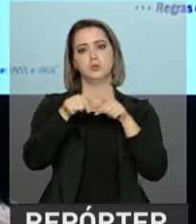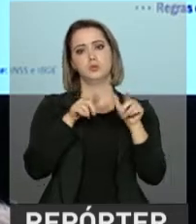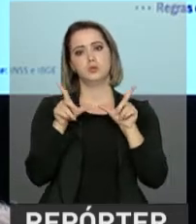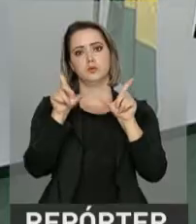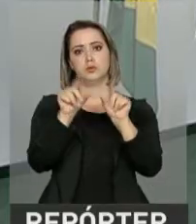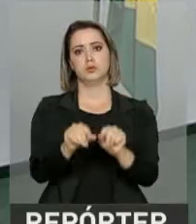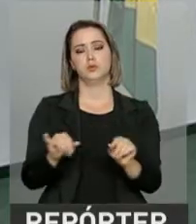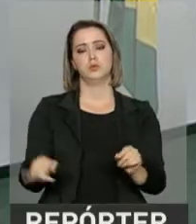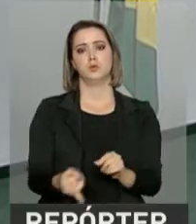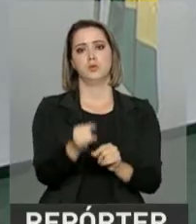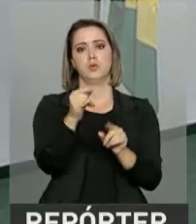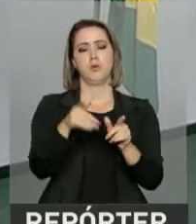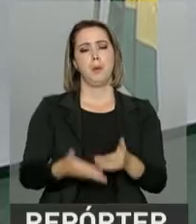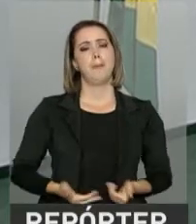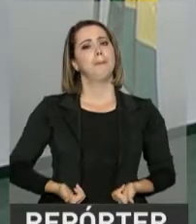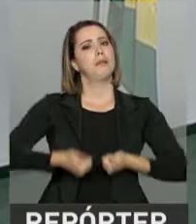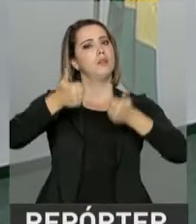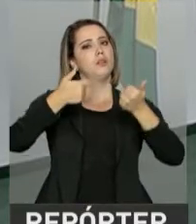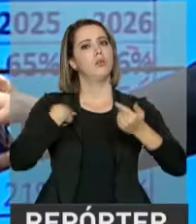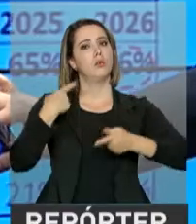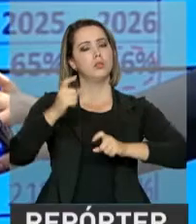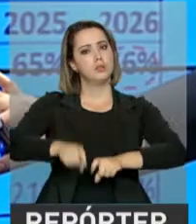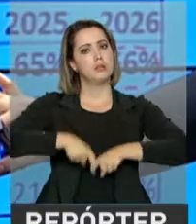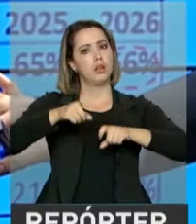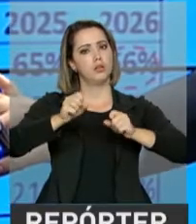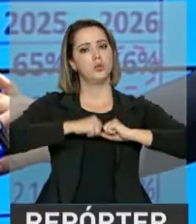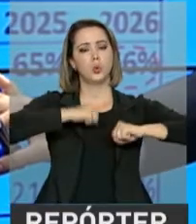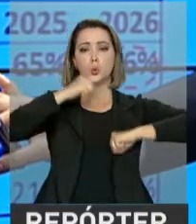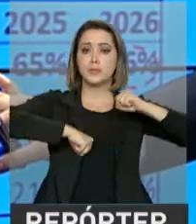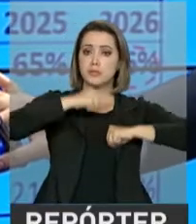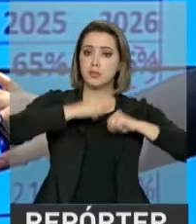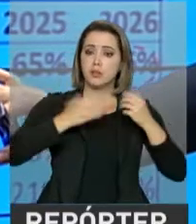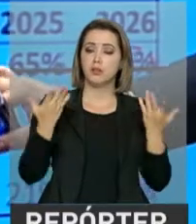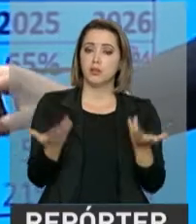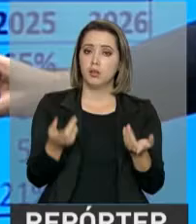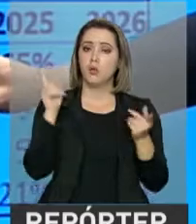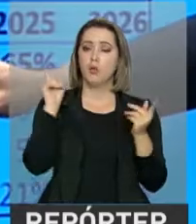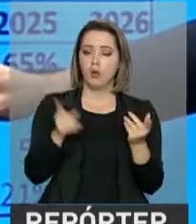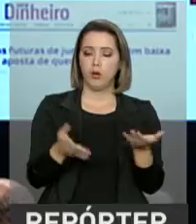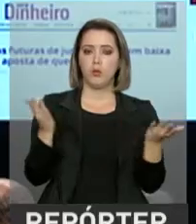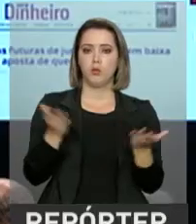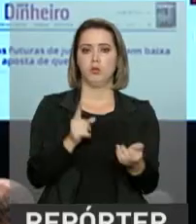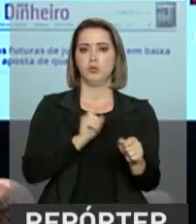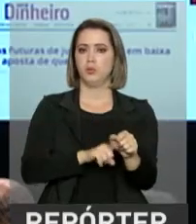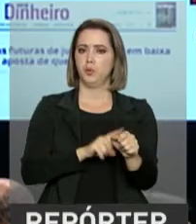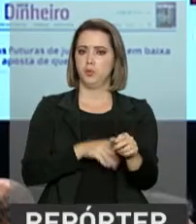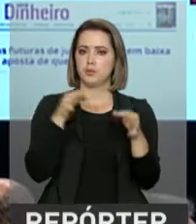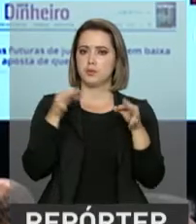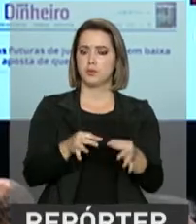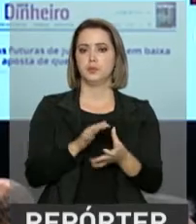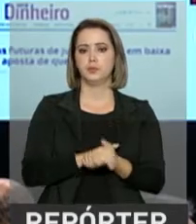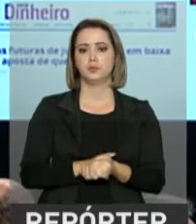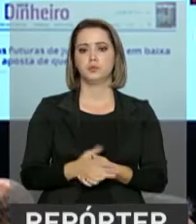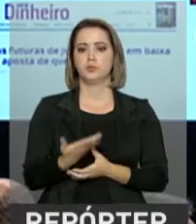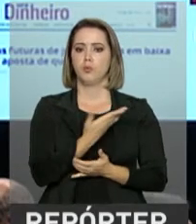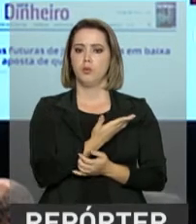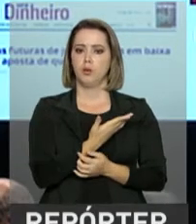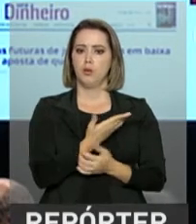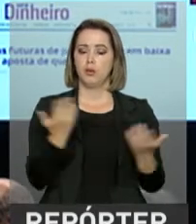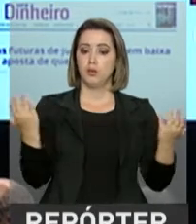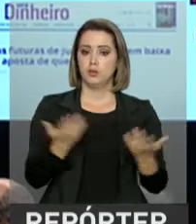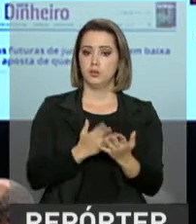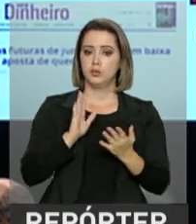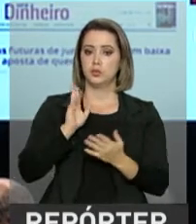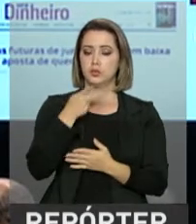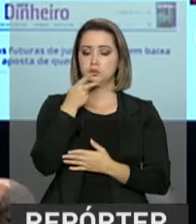redução de juros e melhora na produção industrial e que esse é o momento ideal para fazer a reforma. O mercado está nos dizendo, olha, com